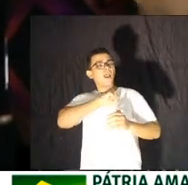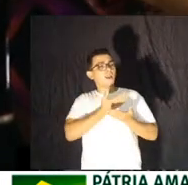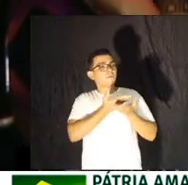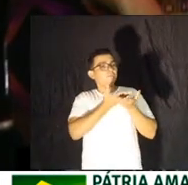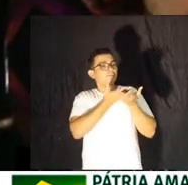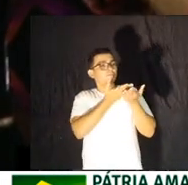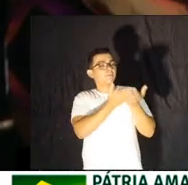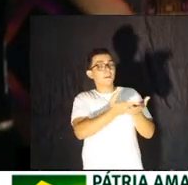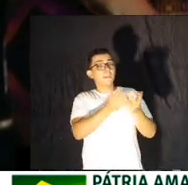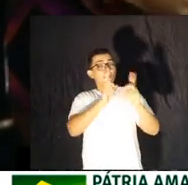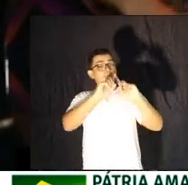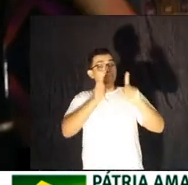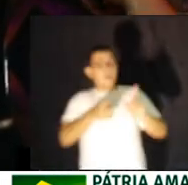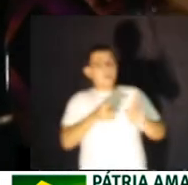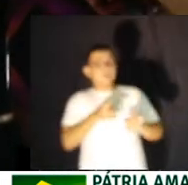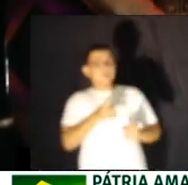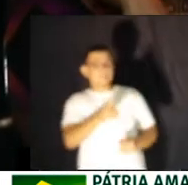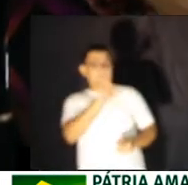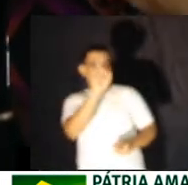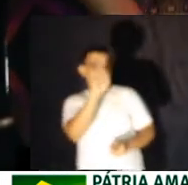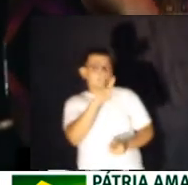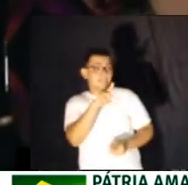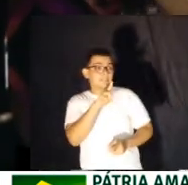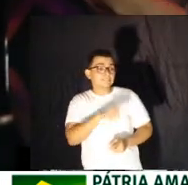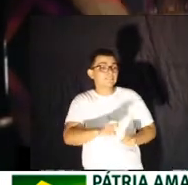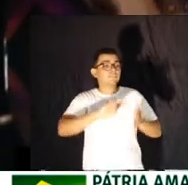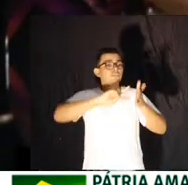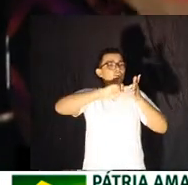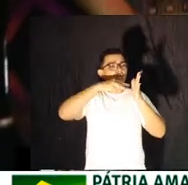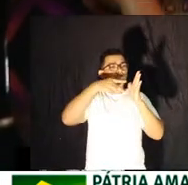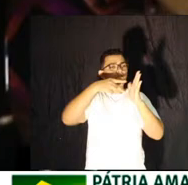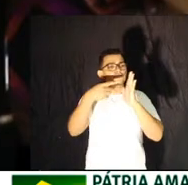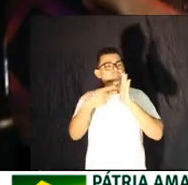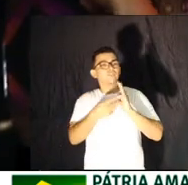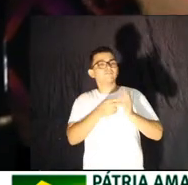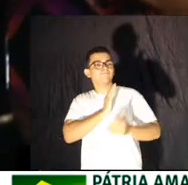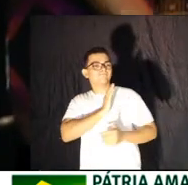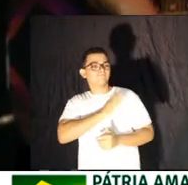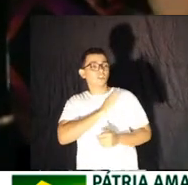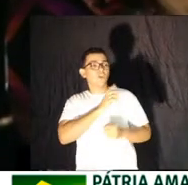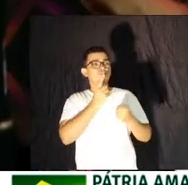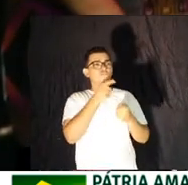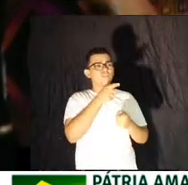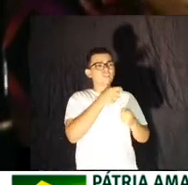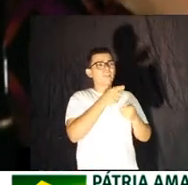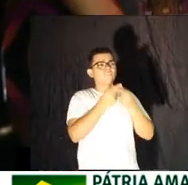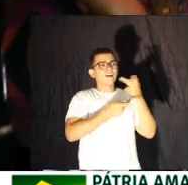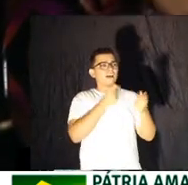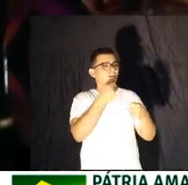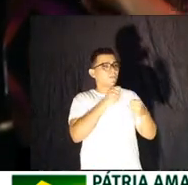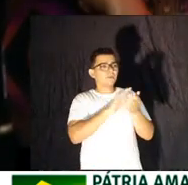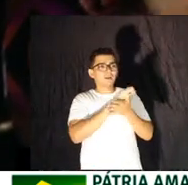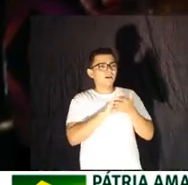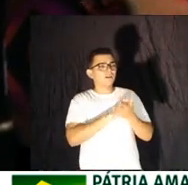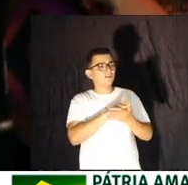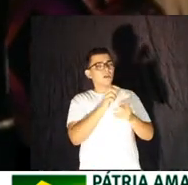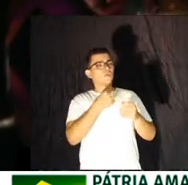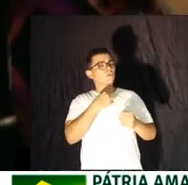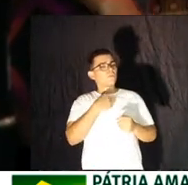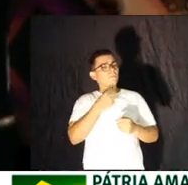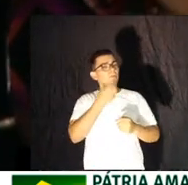Mas tem que ser assim, ser de coração. Não diga não precisa.